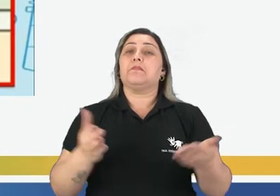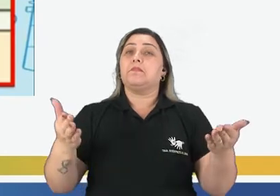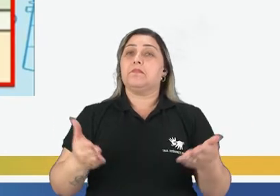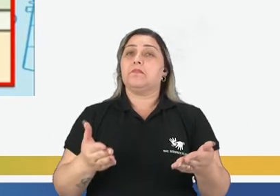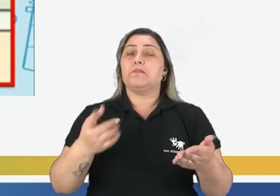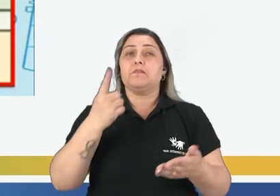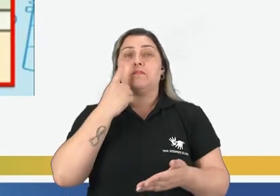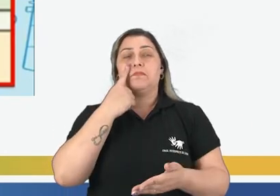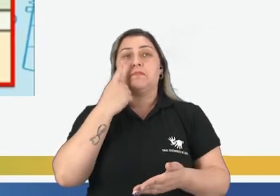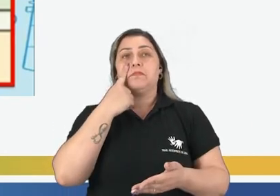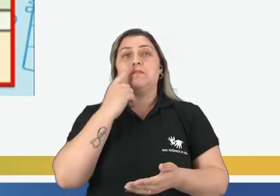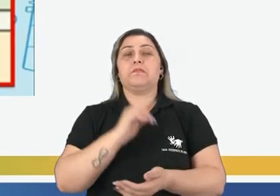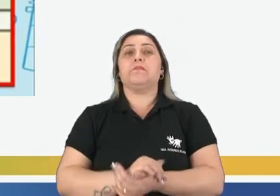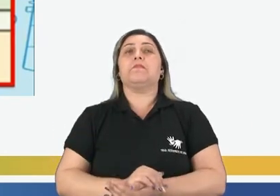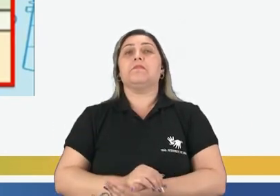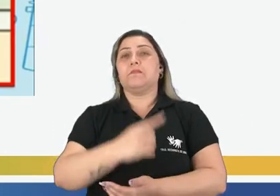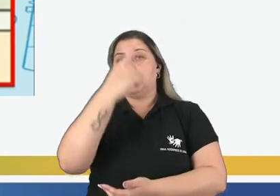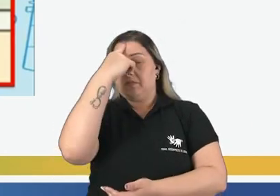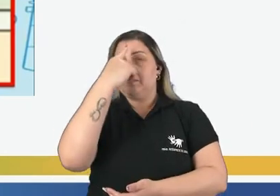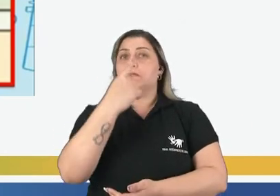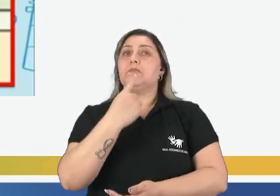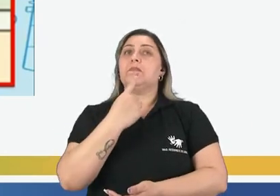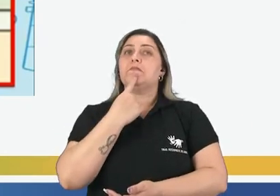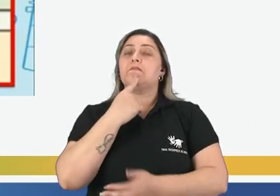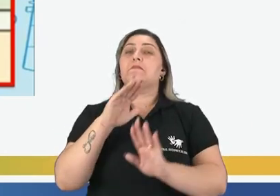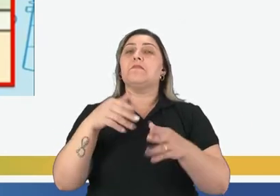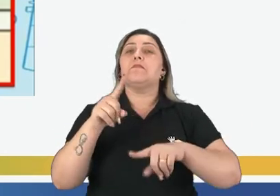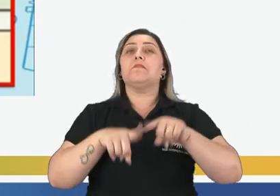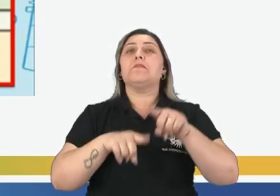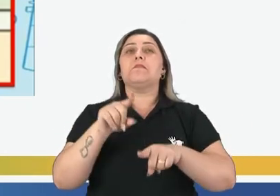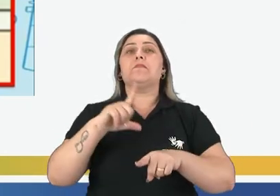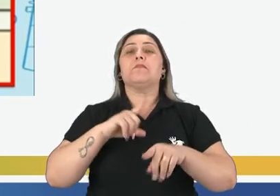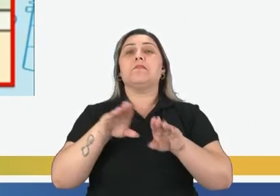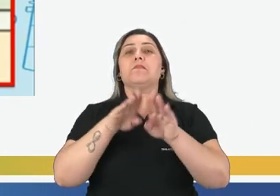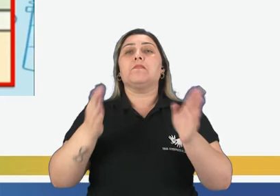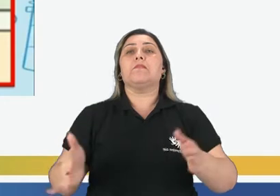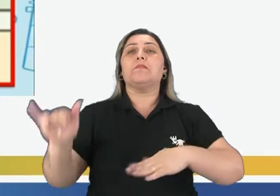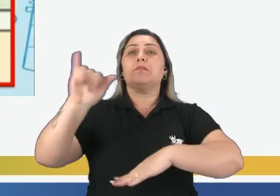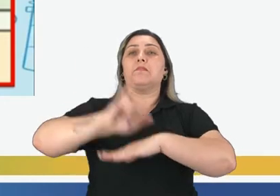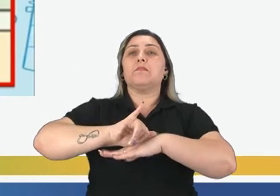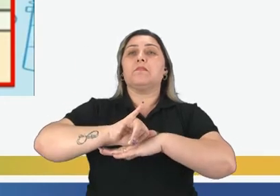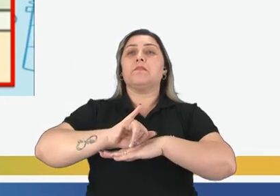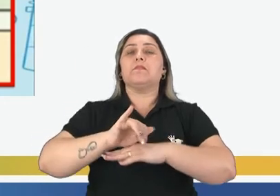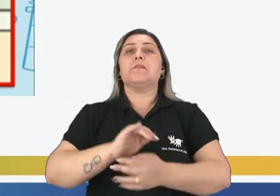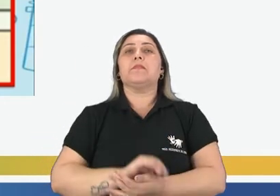Agora vamos observar essa imagem. Quais objetos eu tenho em cima da mesa?